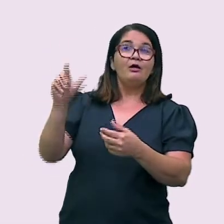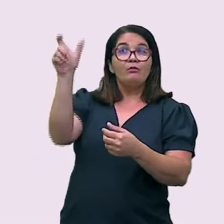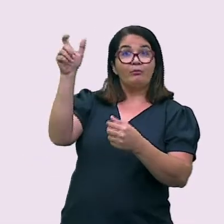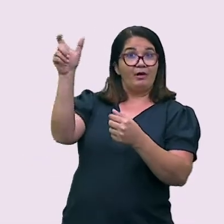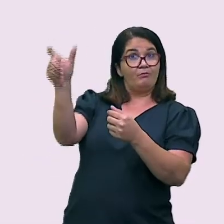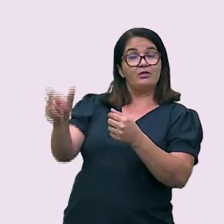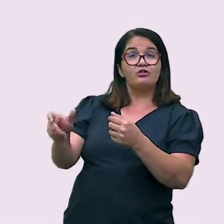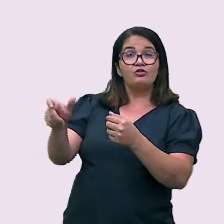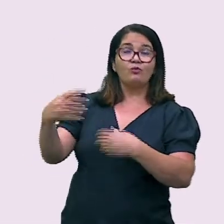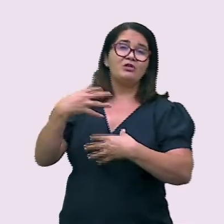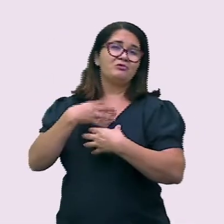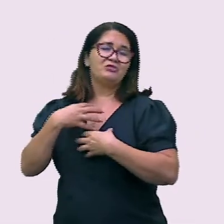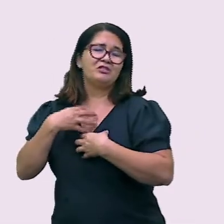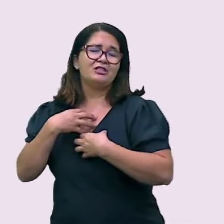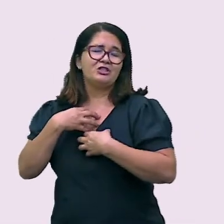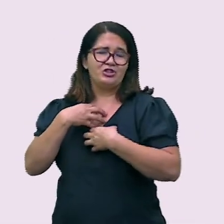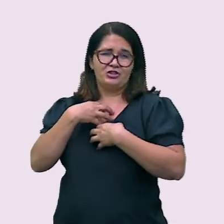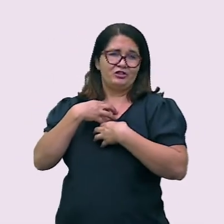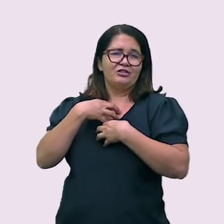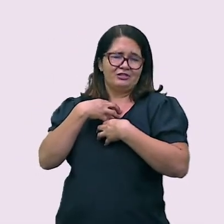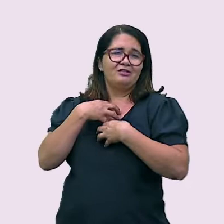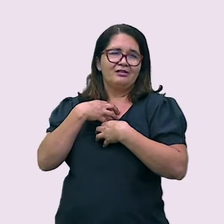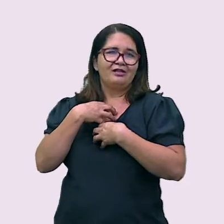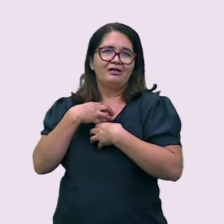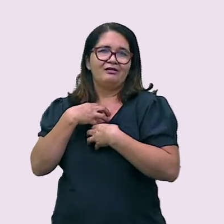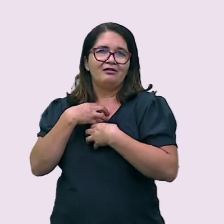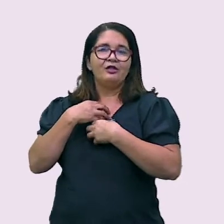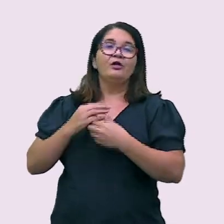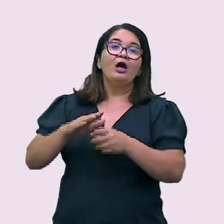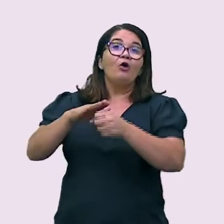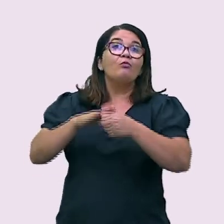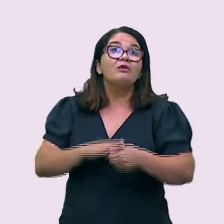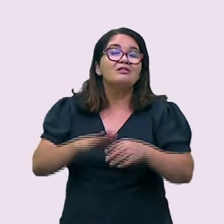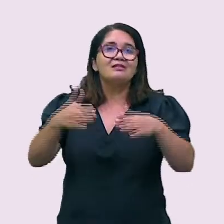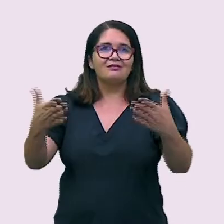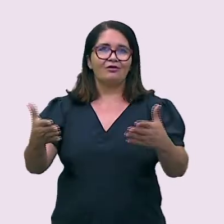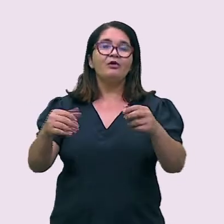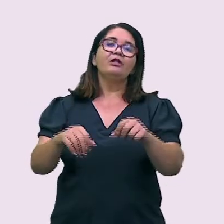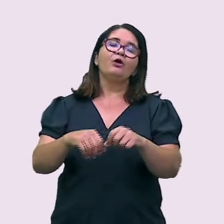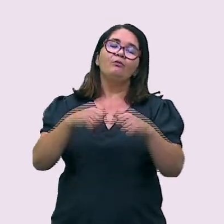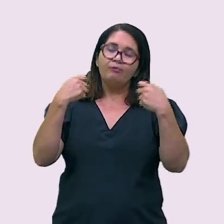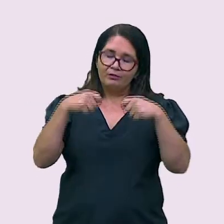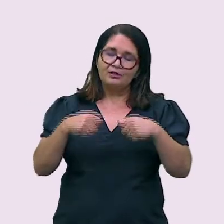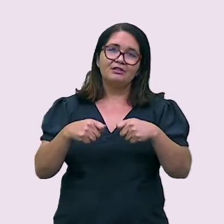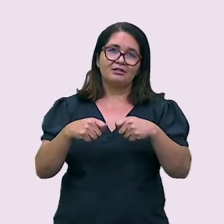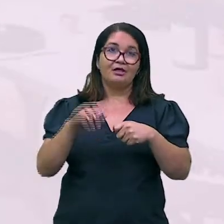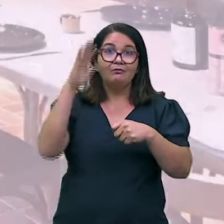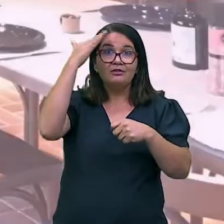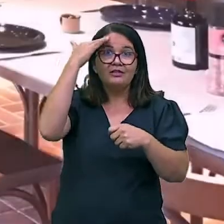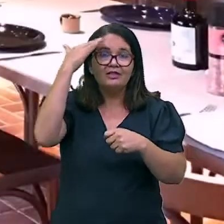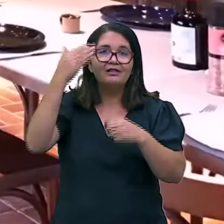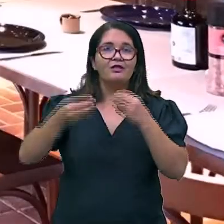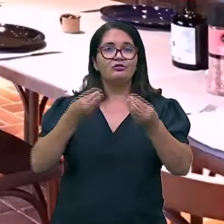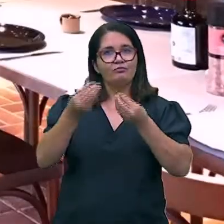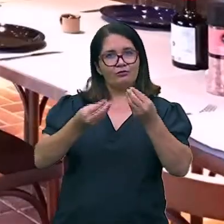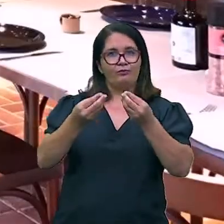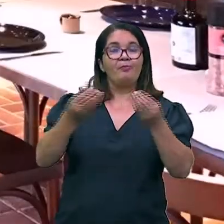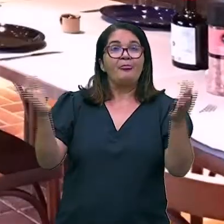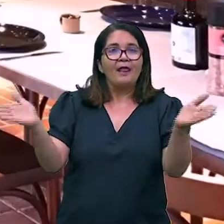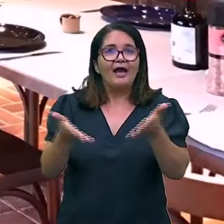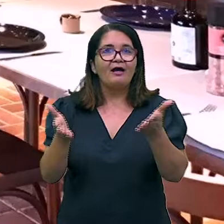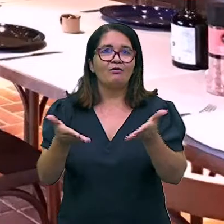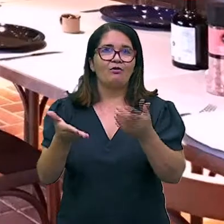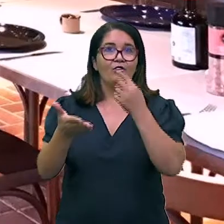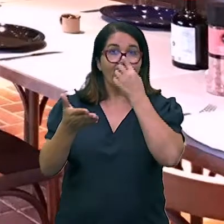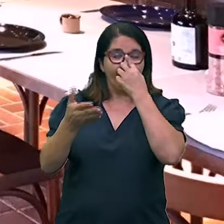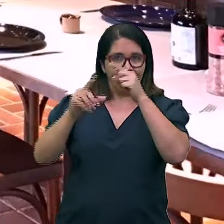a gradação pode indicar uma regressão ou uma progressão. Falaremos agora da